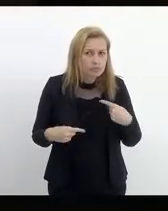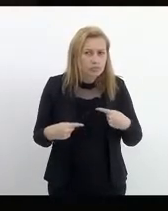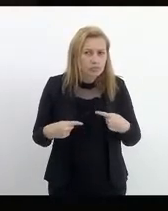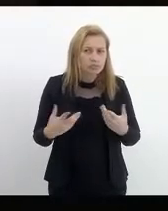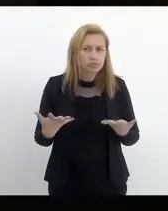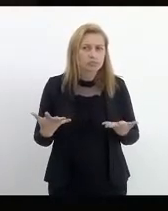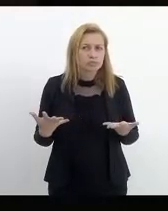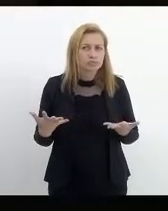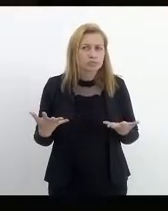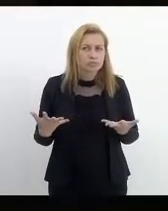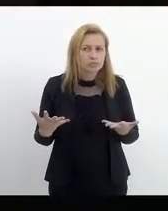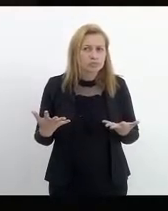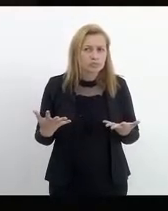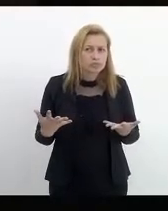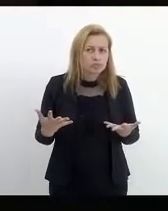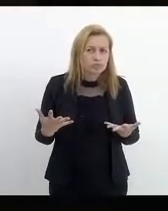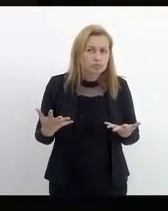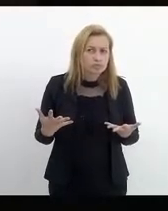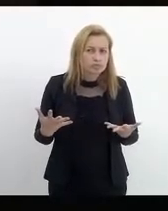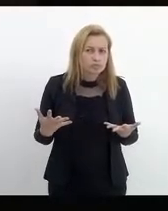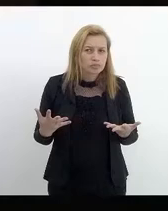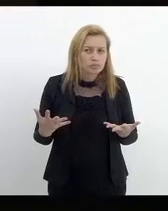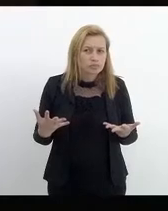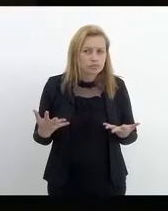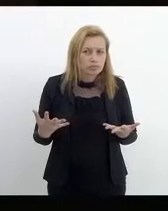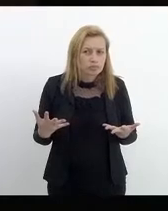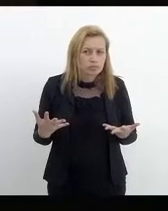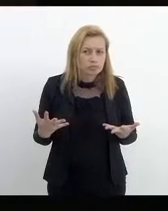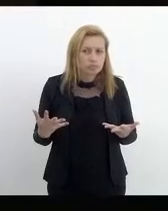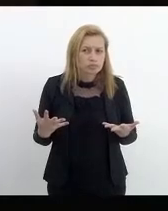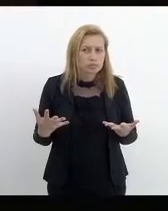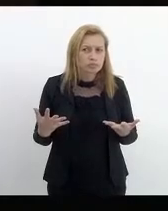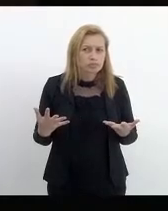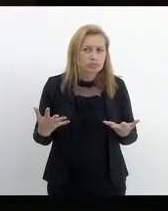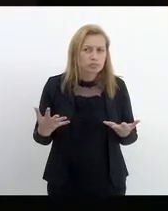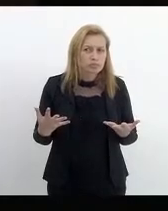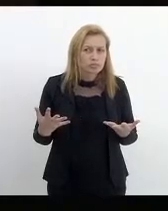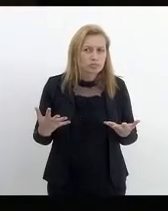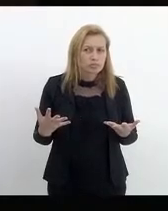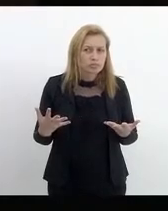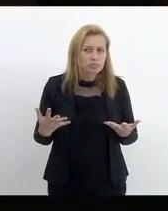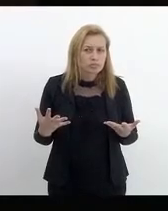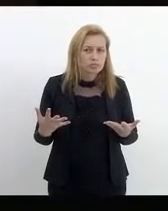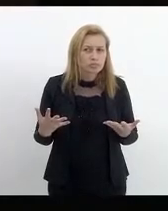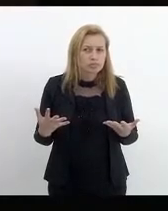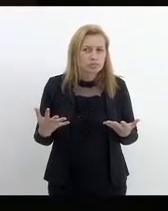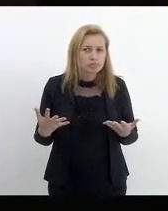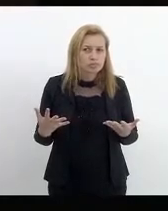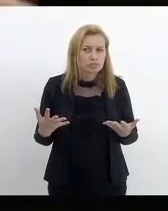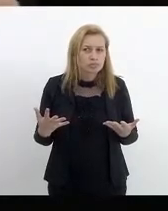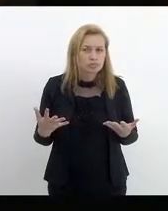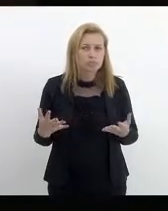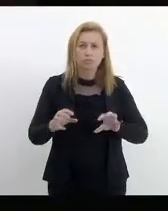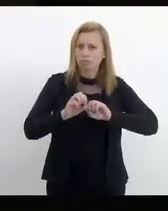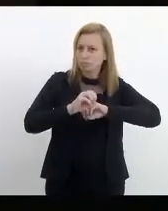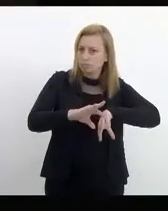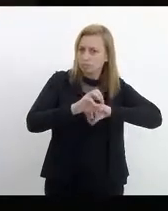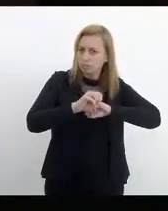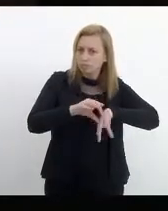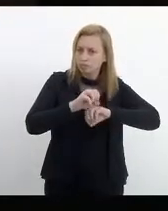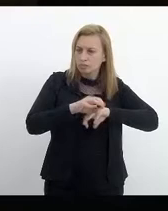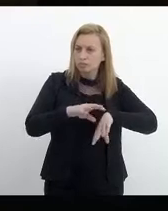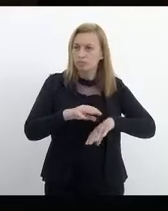e é urbano política que seja de caráter educação